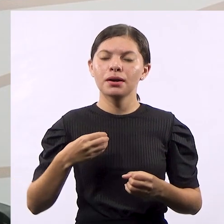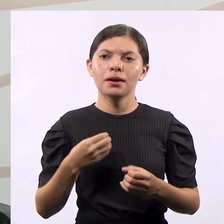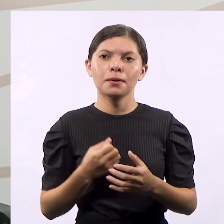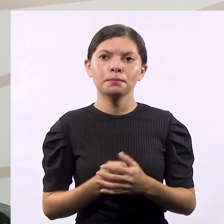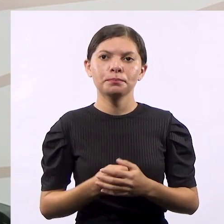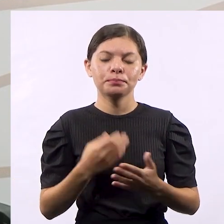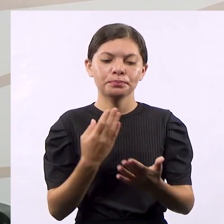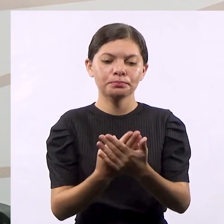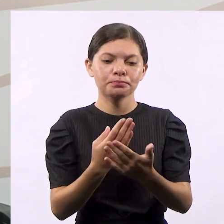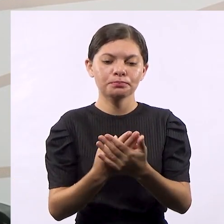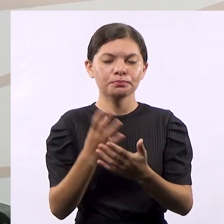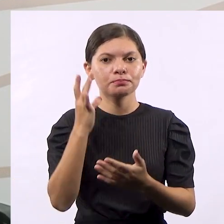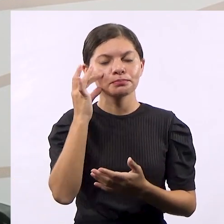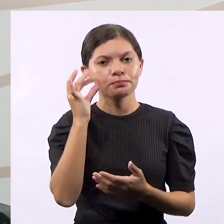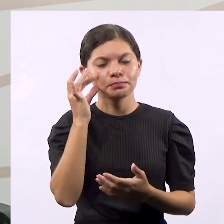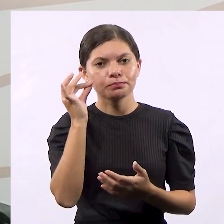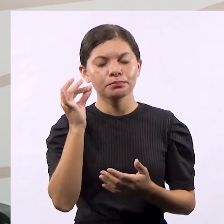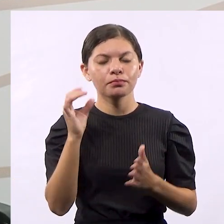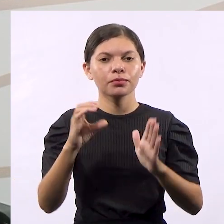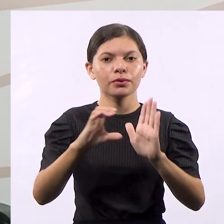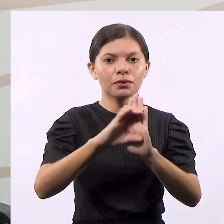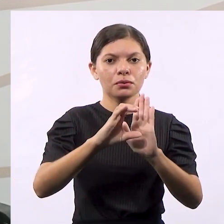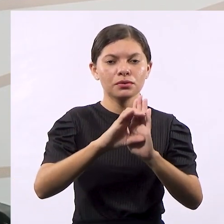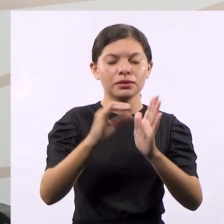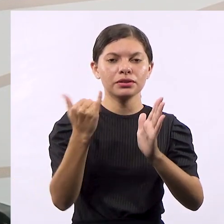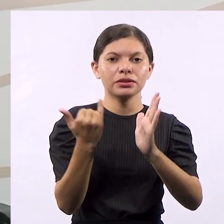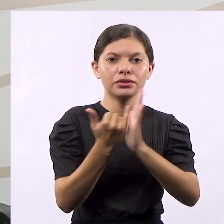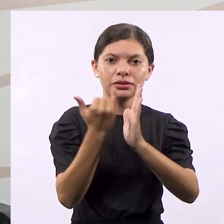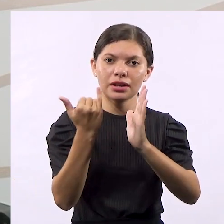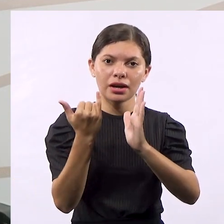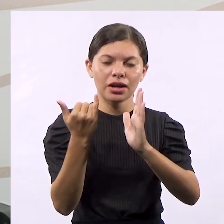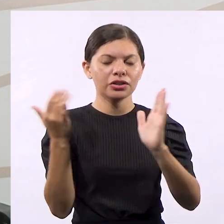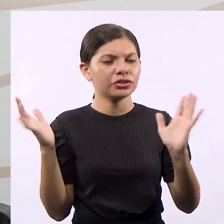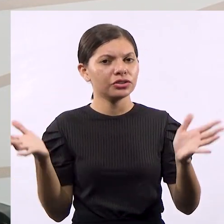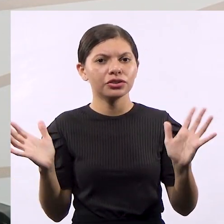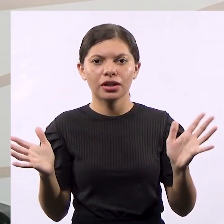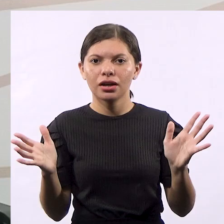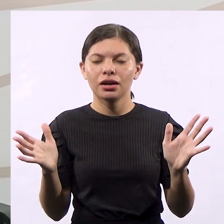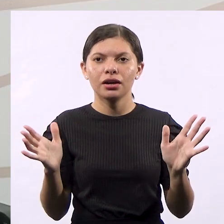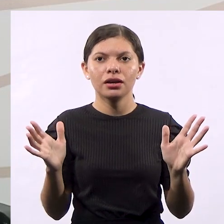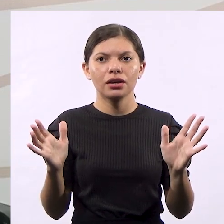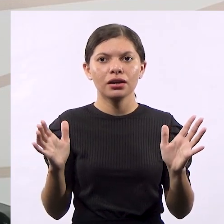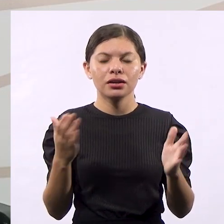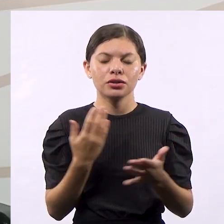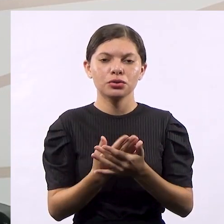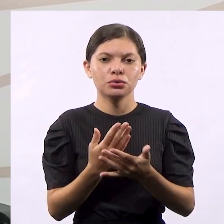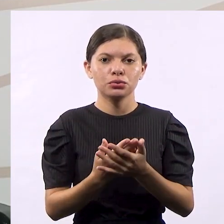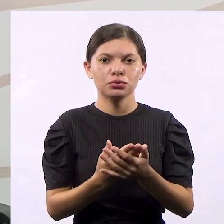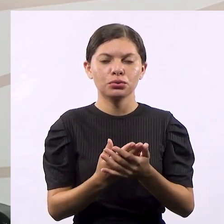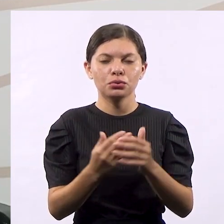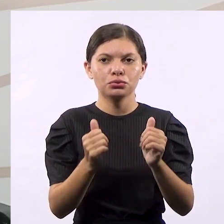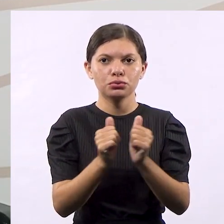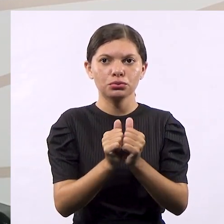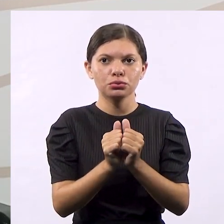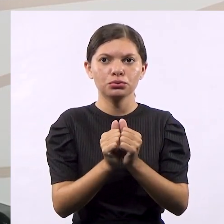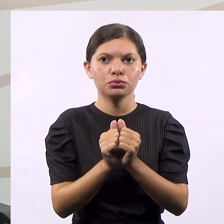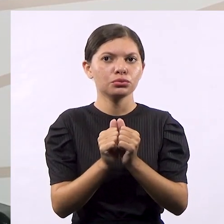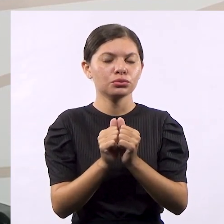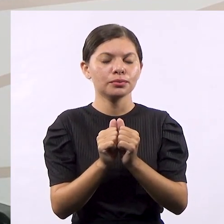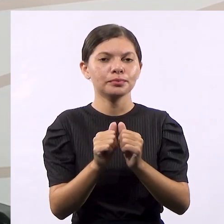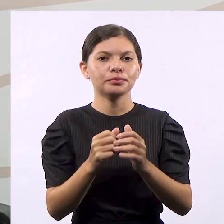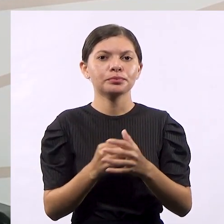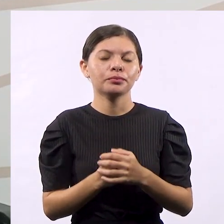e esses conceitos são o conceito de identidade, que nós já discutimos nas nossas 2 primeiras aulas síncronas, o